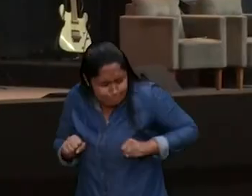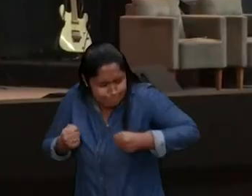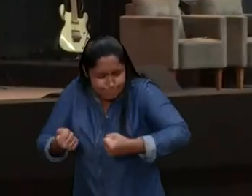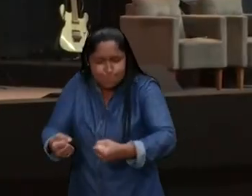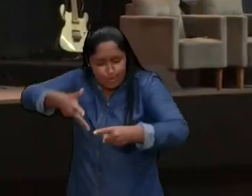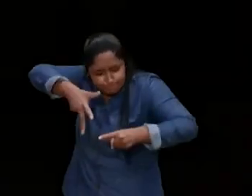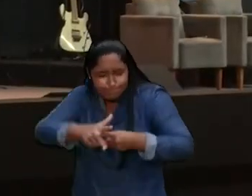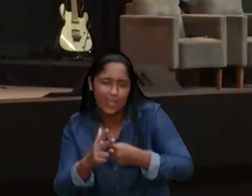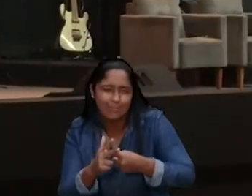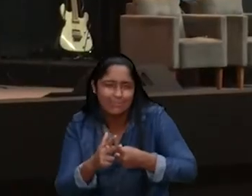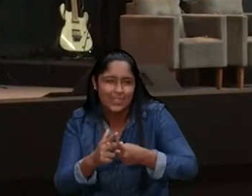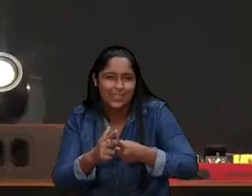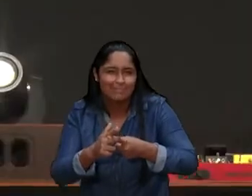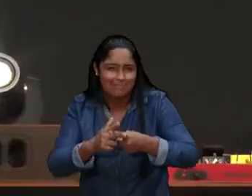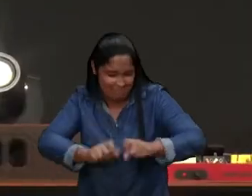curvado